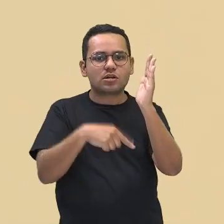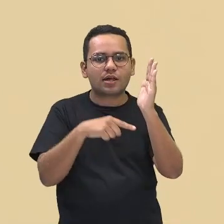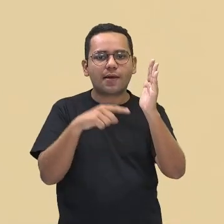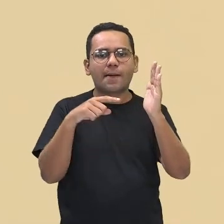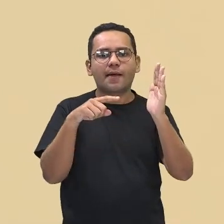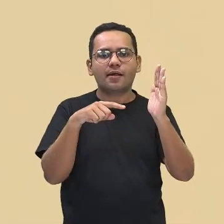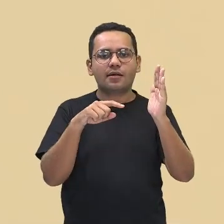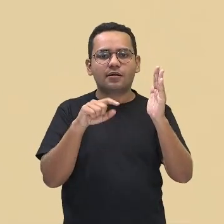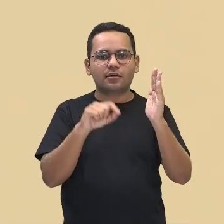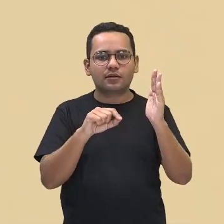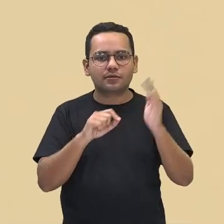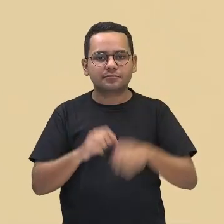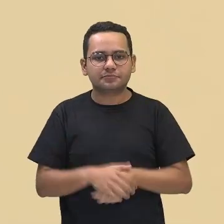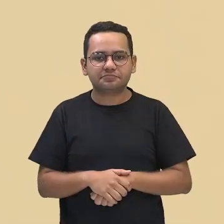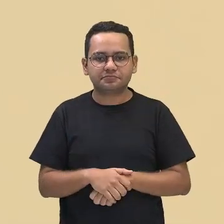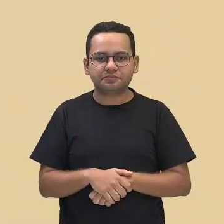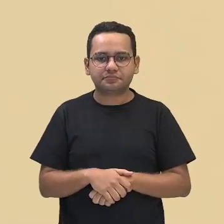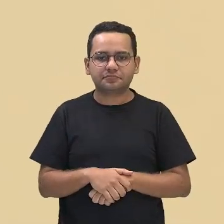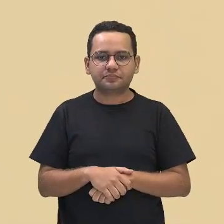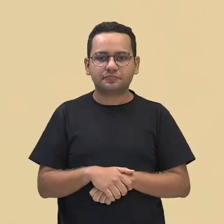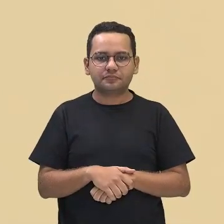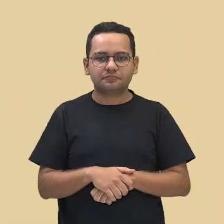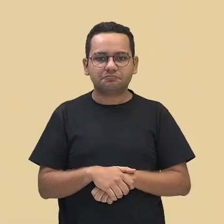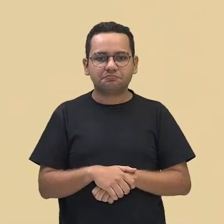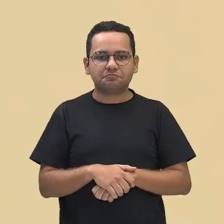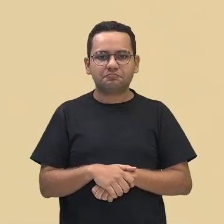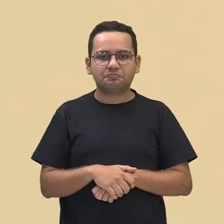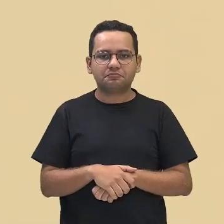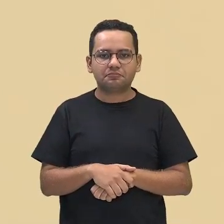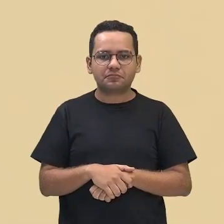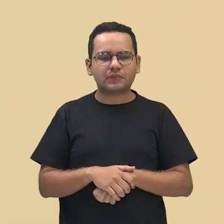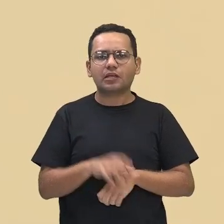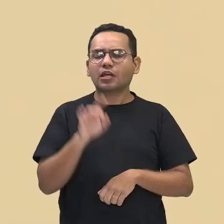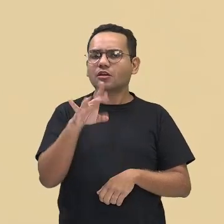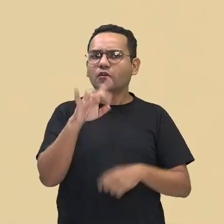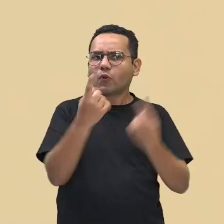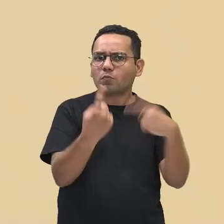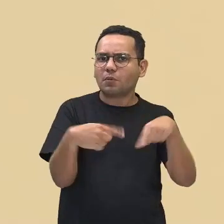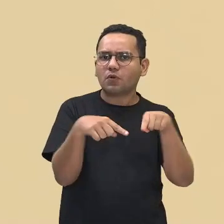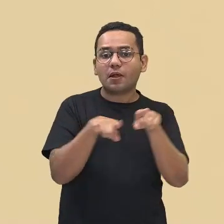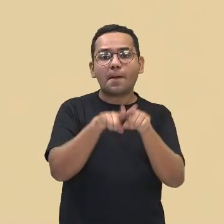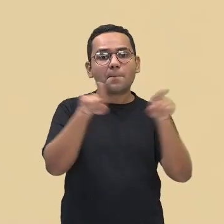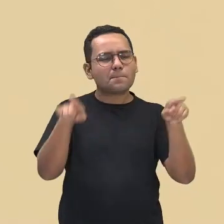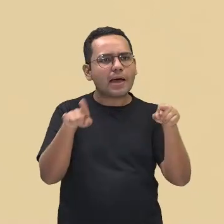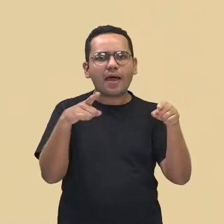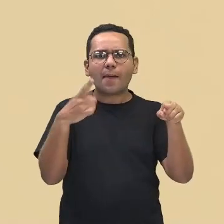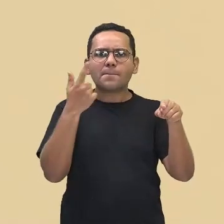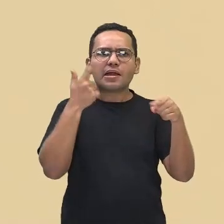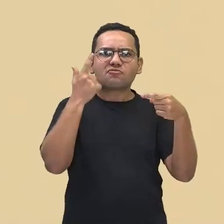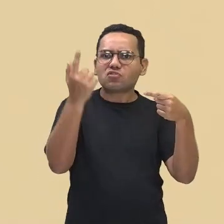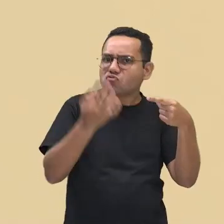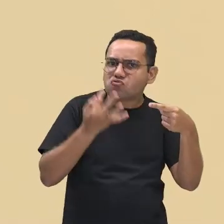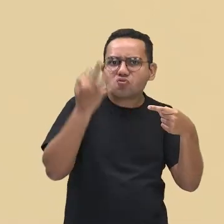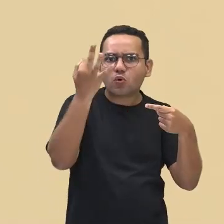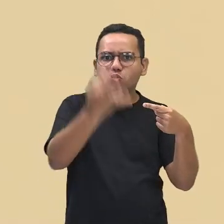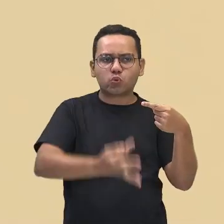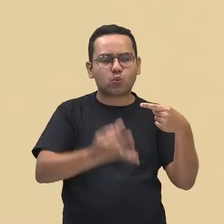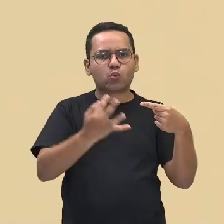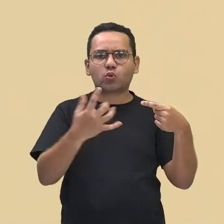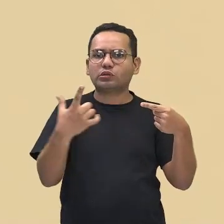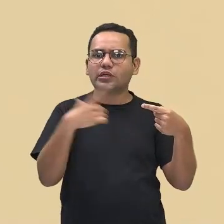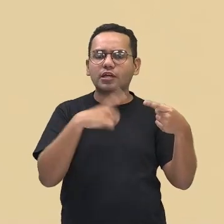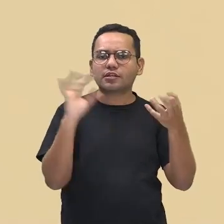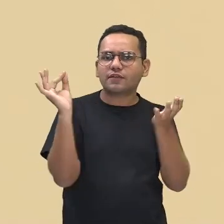segundo o compositor, nunca teve a pretensão de ir além de uma música, mas ela ultrapassou essas barreiras, ela se tornou